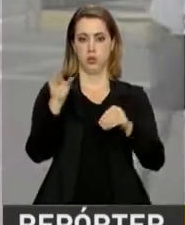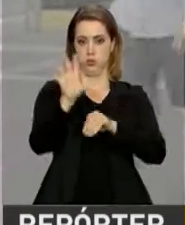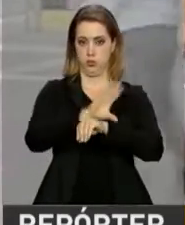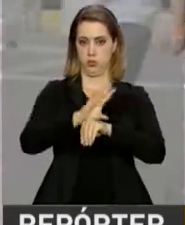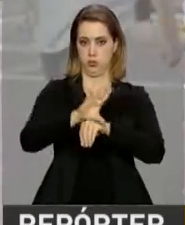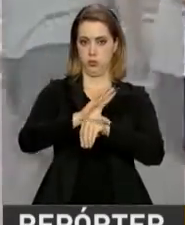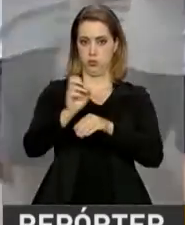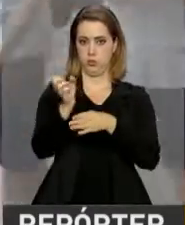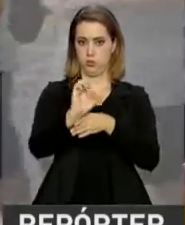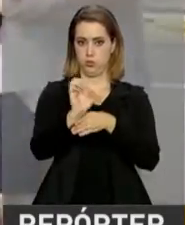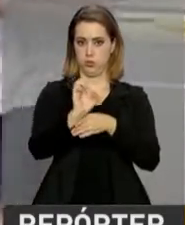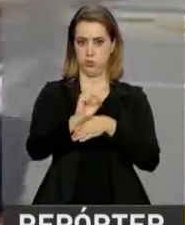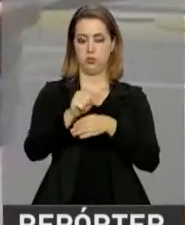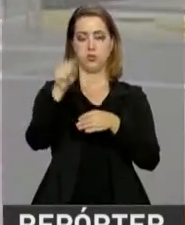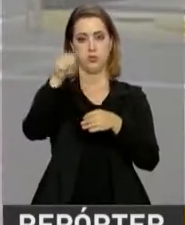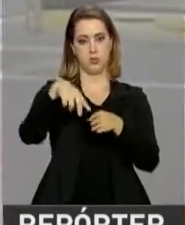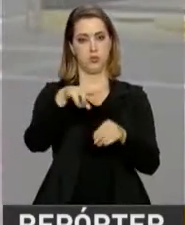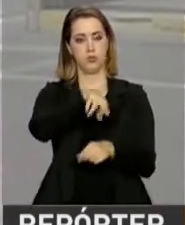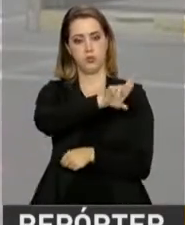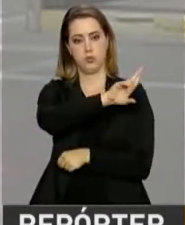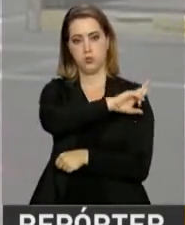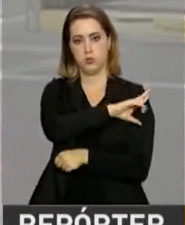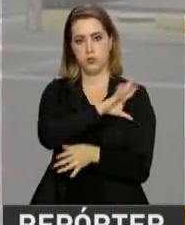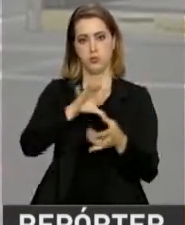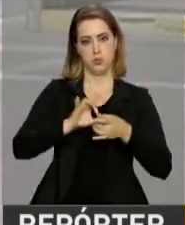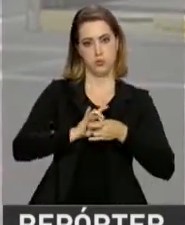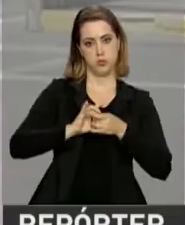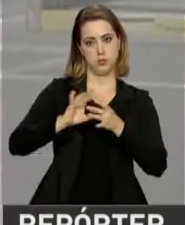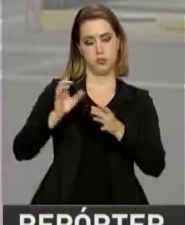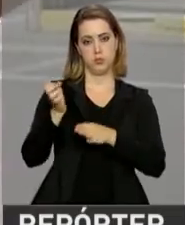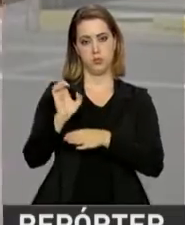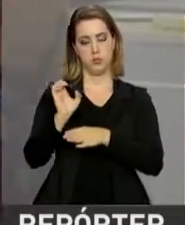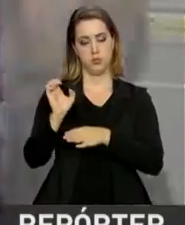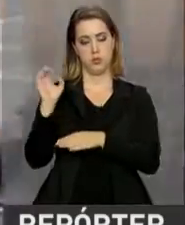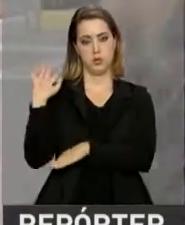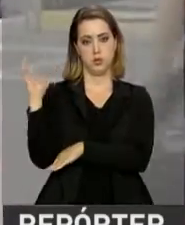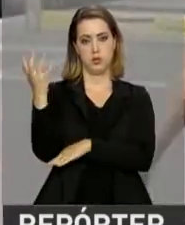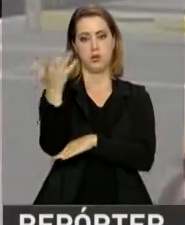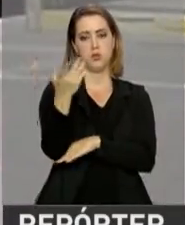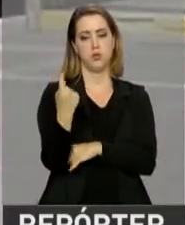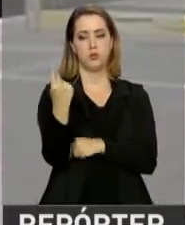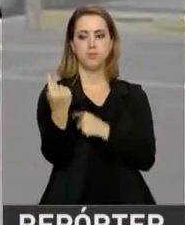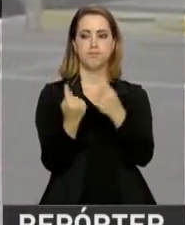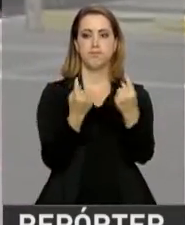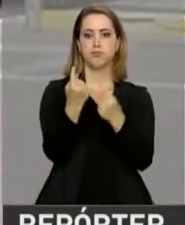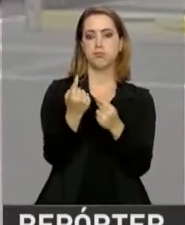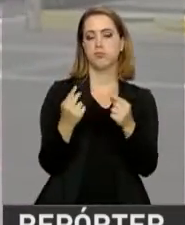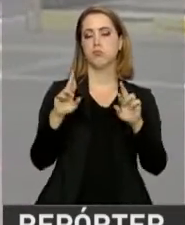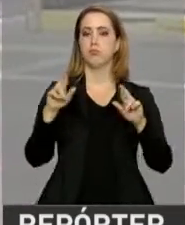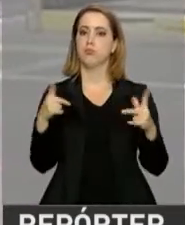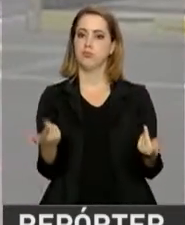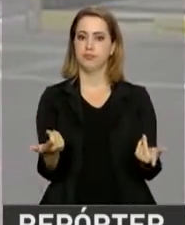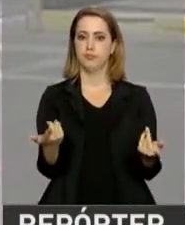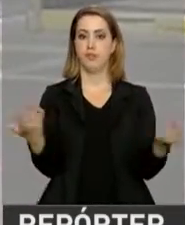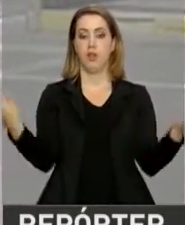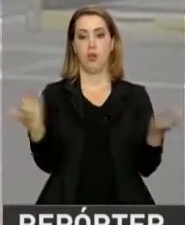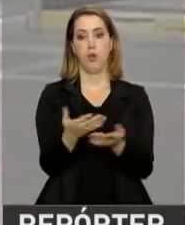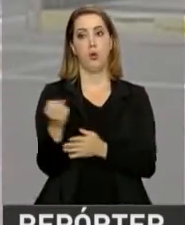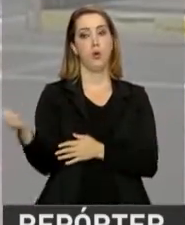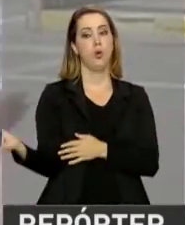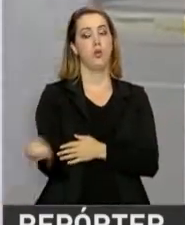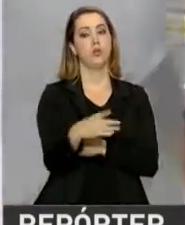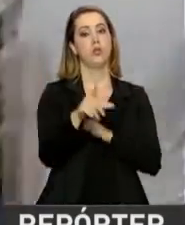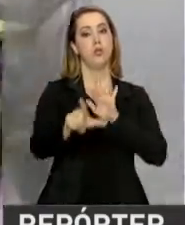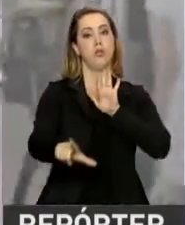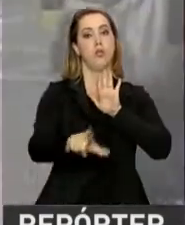pelo licenciamento ambiental hoje cada um costuma ter regras e normas diferentes a idéia da nova lei geral